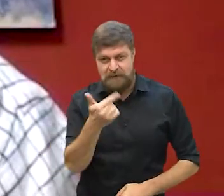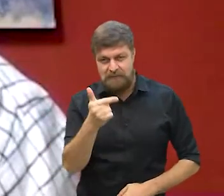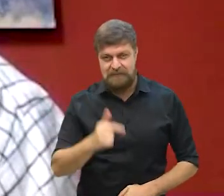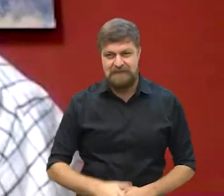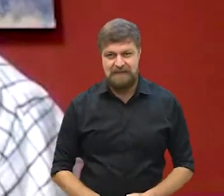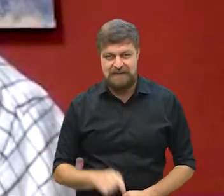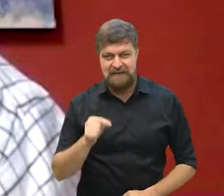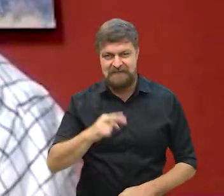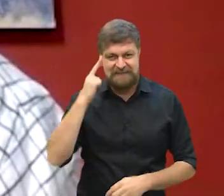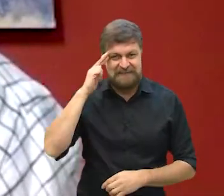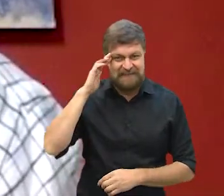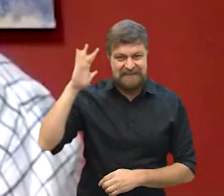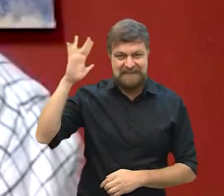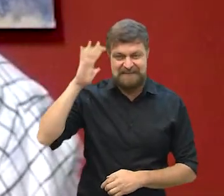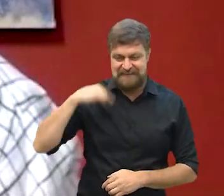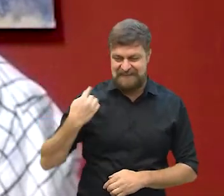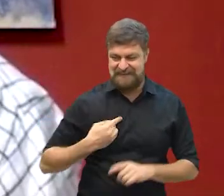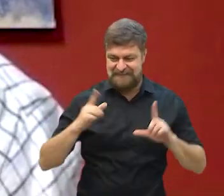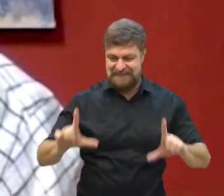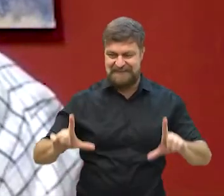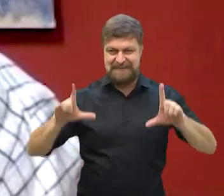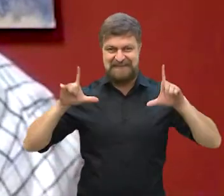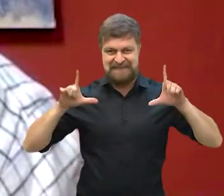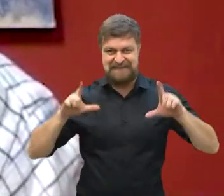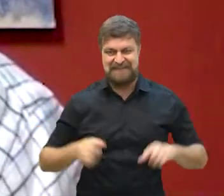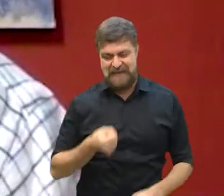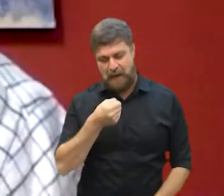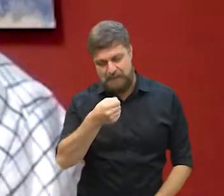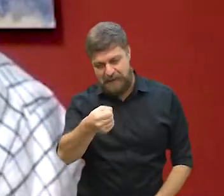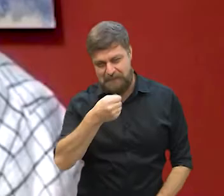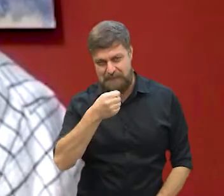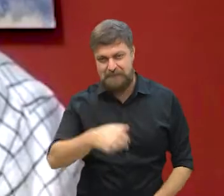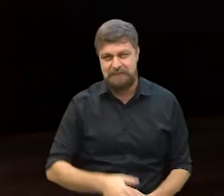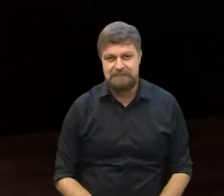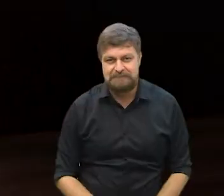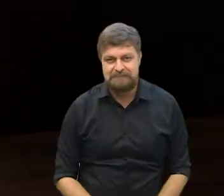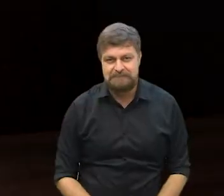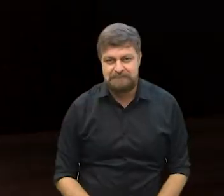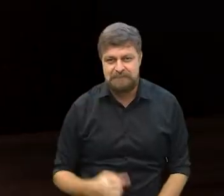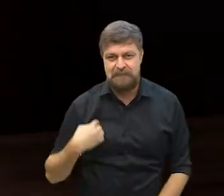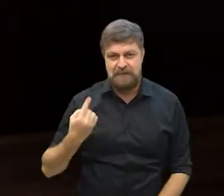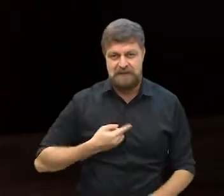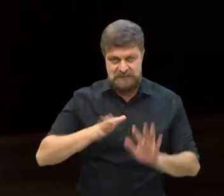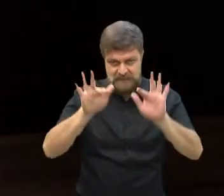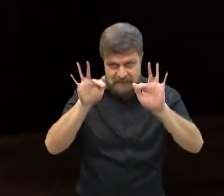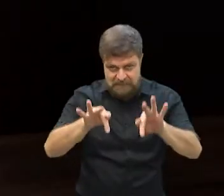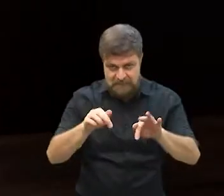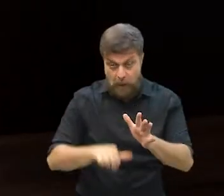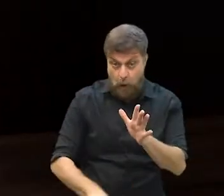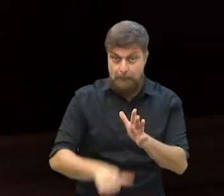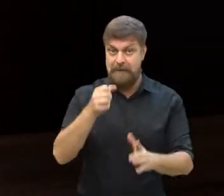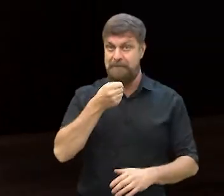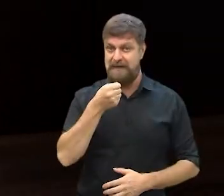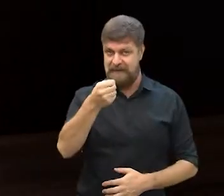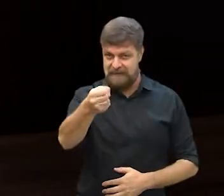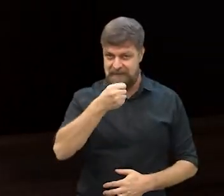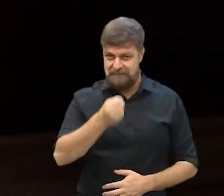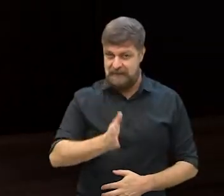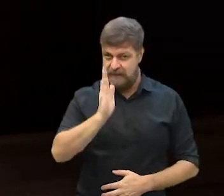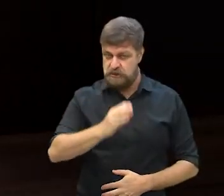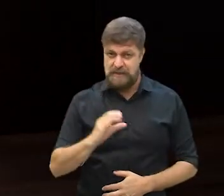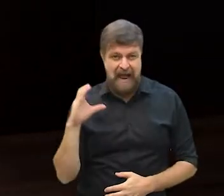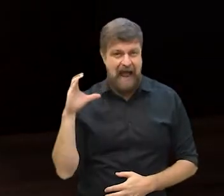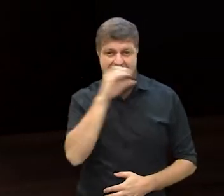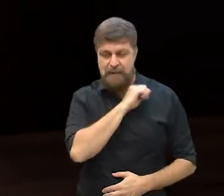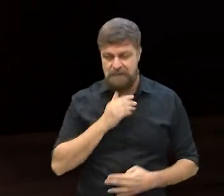dúvida que você está realizando um dos nossos sonhos, estar participando aí desse programa com você. Olha, e a gente encerra então esse primeiro bloco